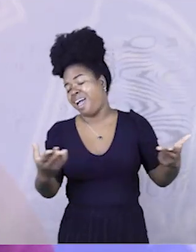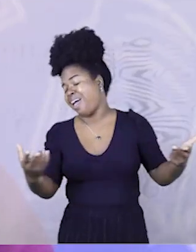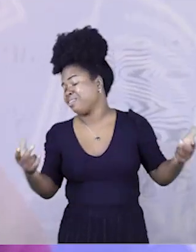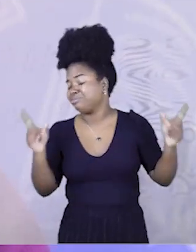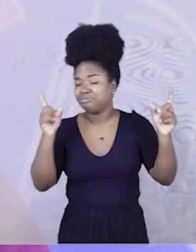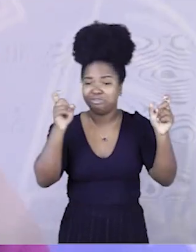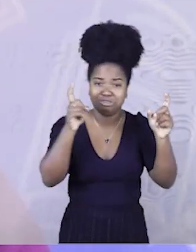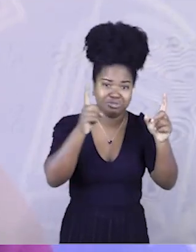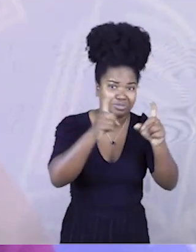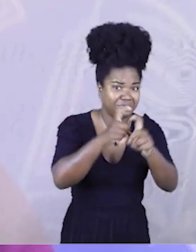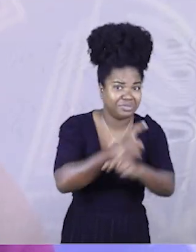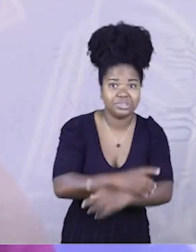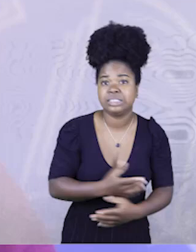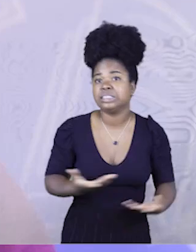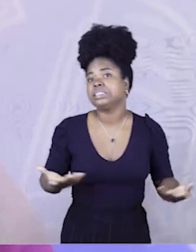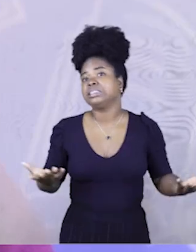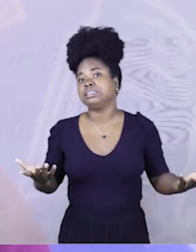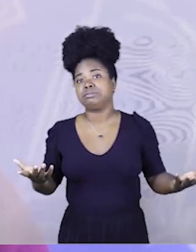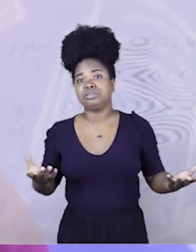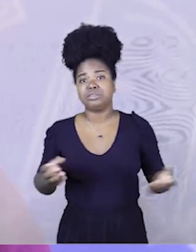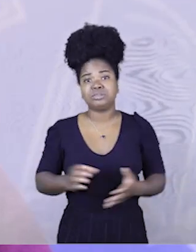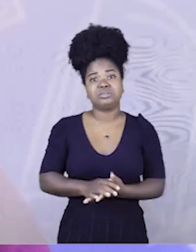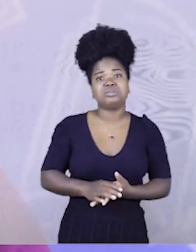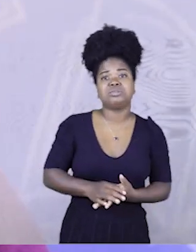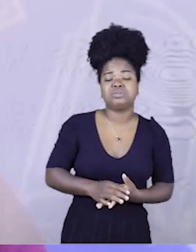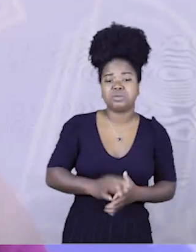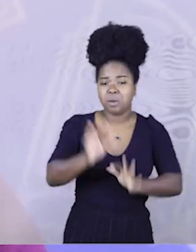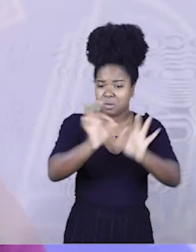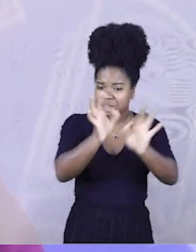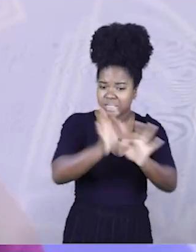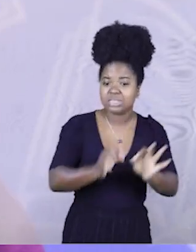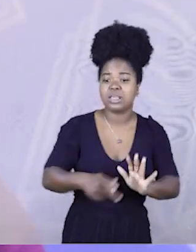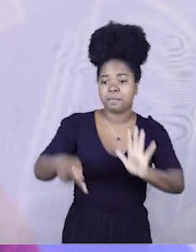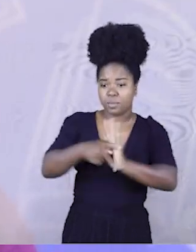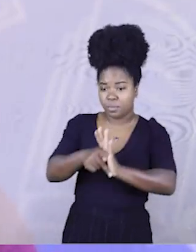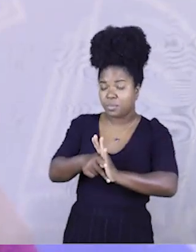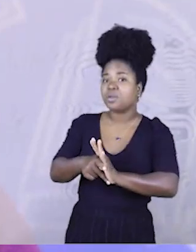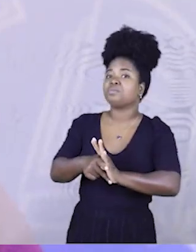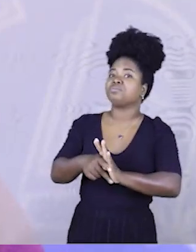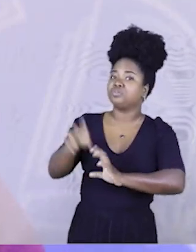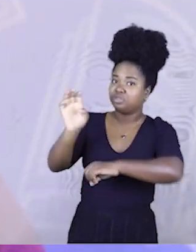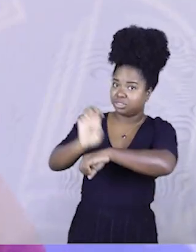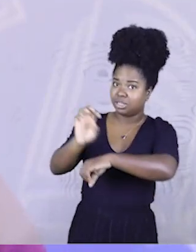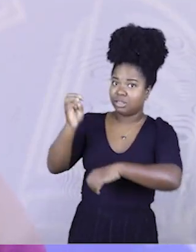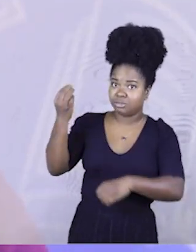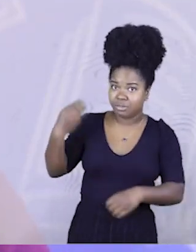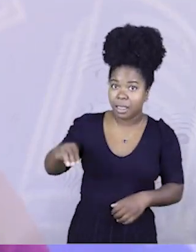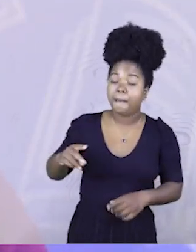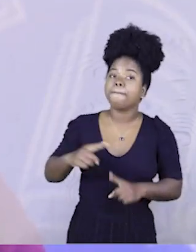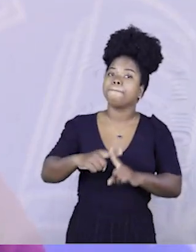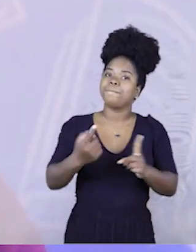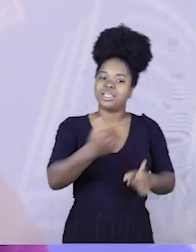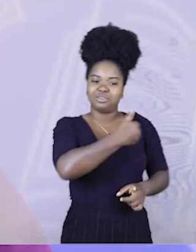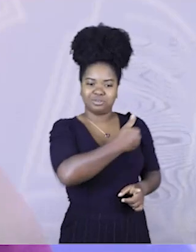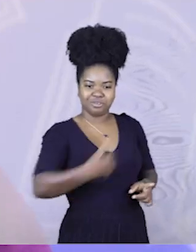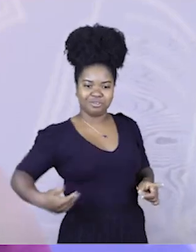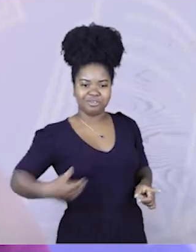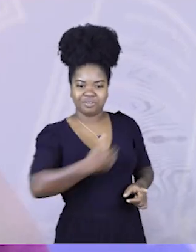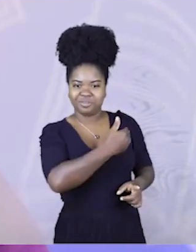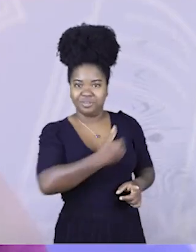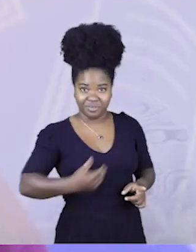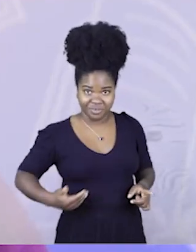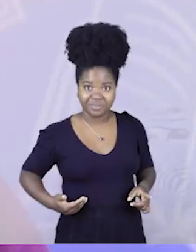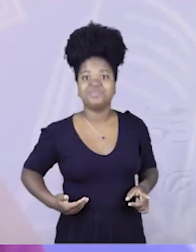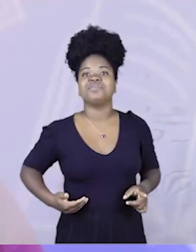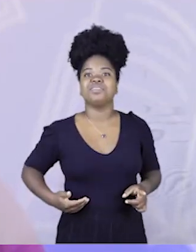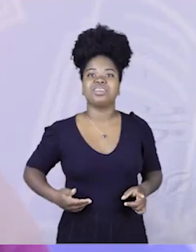difícil e dificultoso criar parâmetros próprios para o Estado do Maranhão. Mas aqui na gestão Flávio Dino, né, e agora com o governador